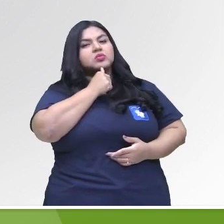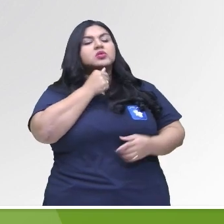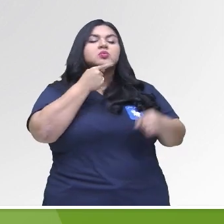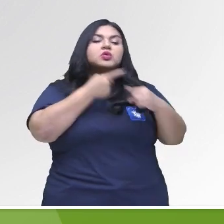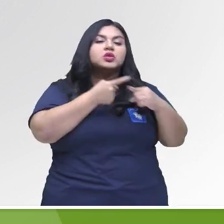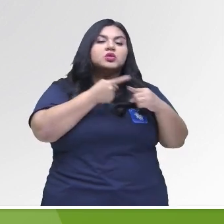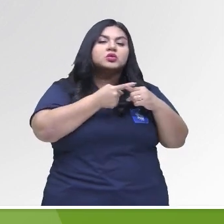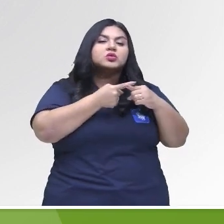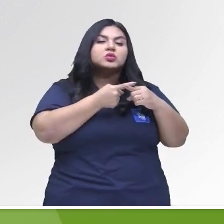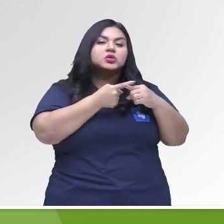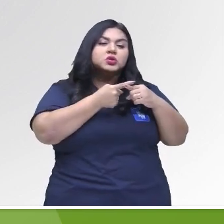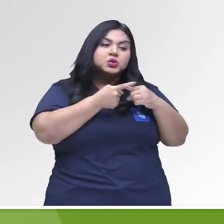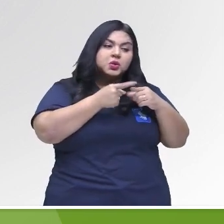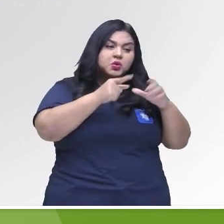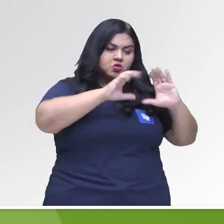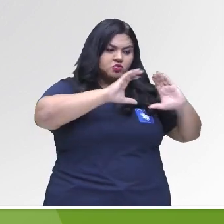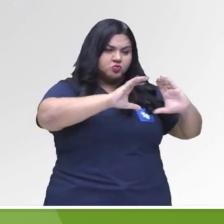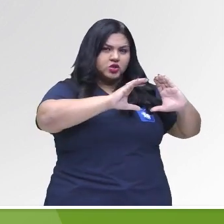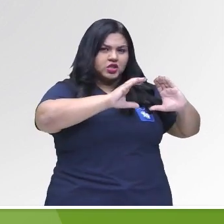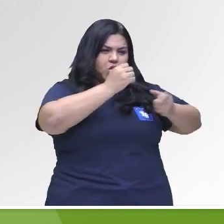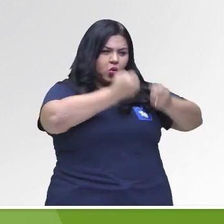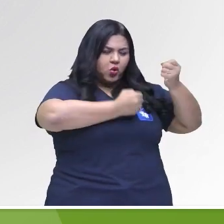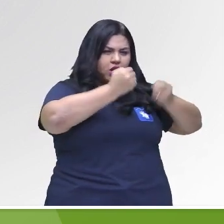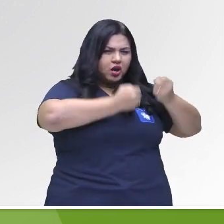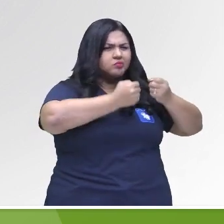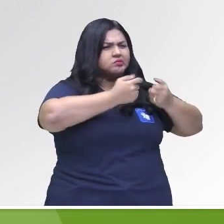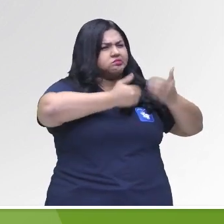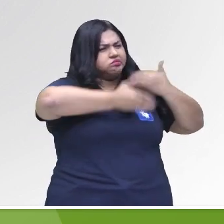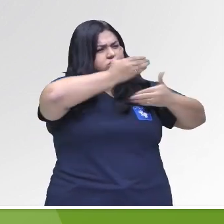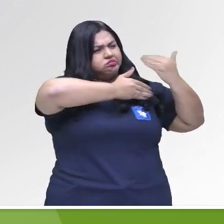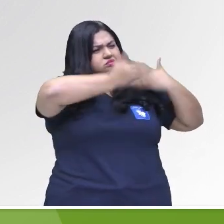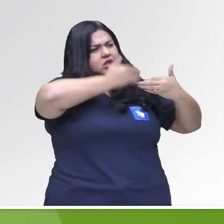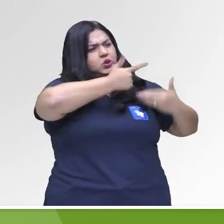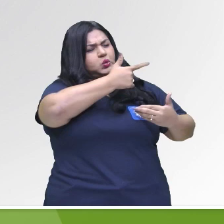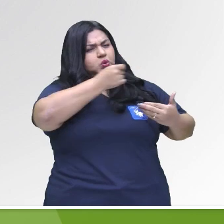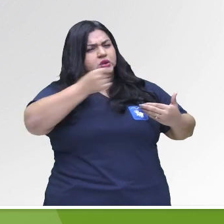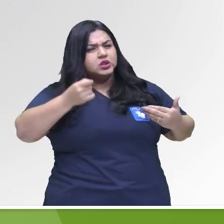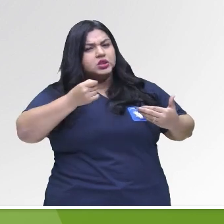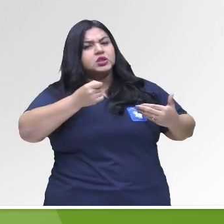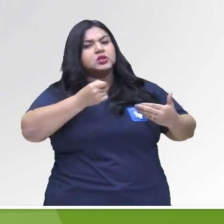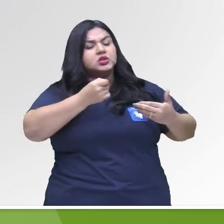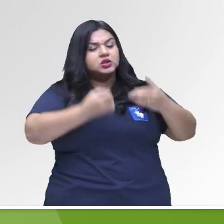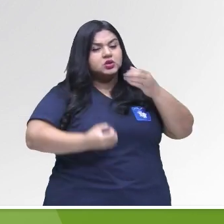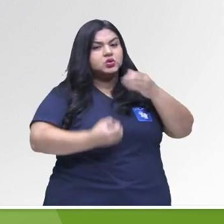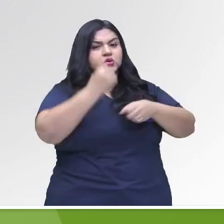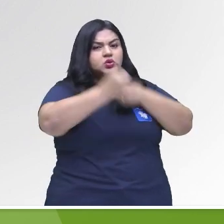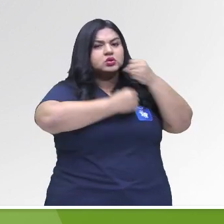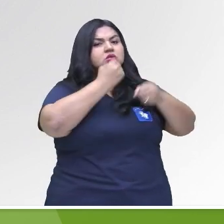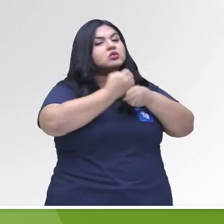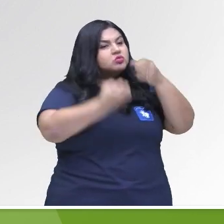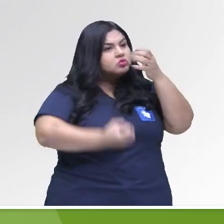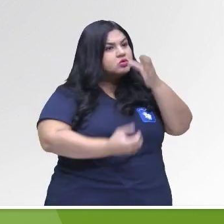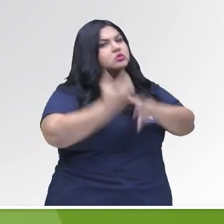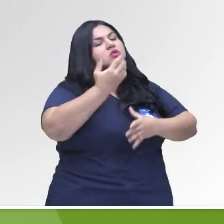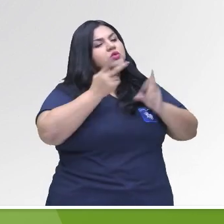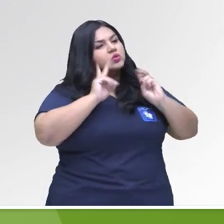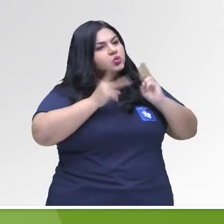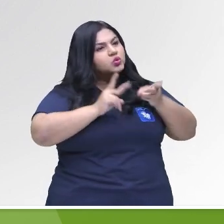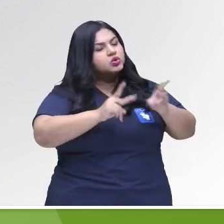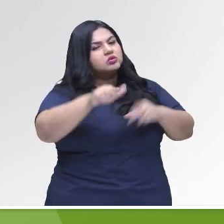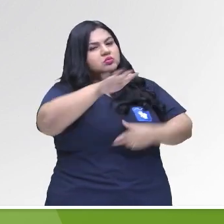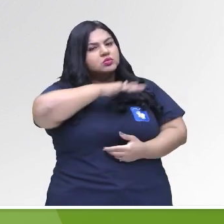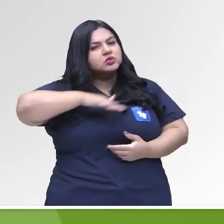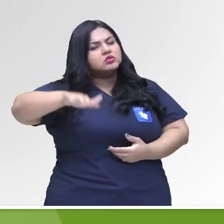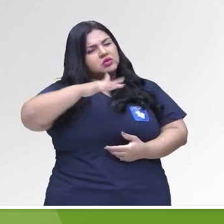primeiros pneus ainda hoje, mais de 200 anos após aí o surgimento deles, ainda estão no meio ambiente, né?